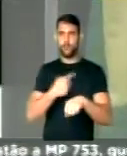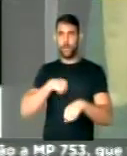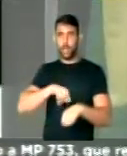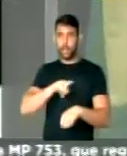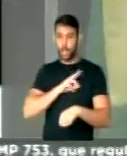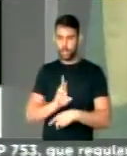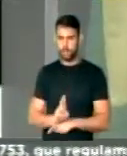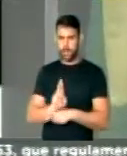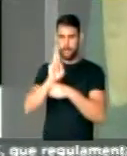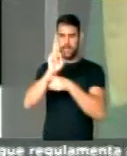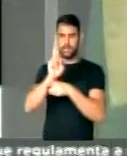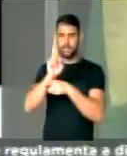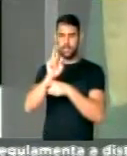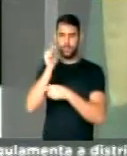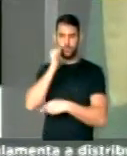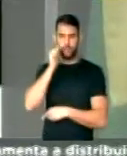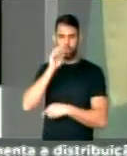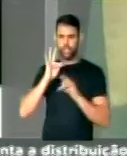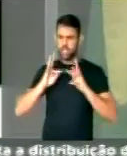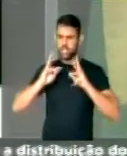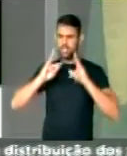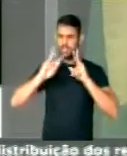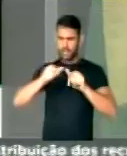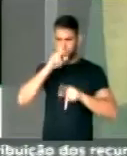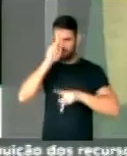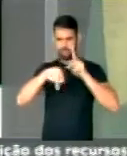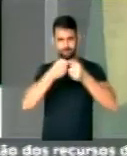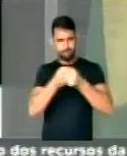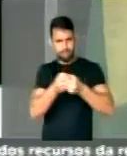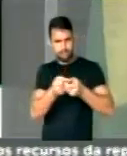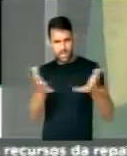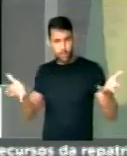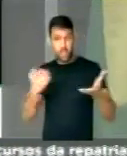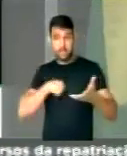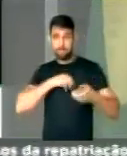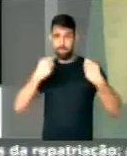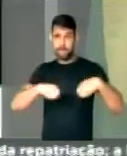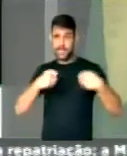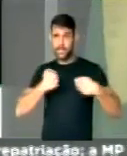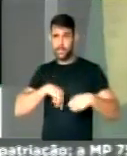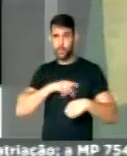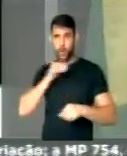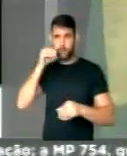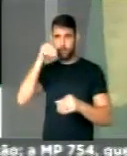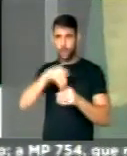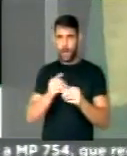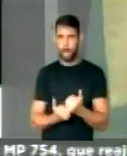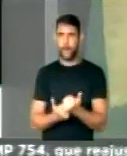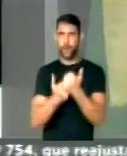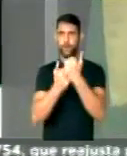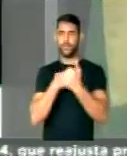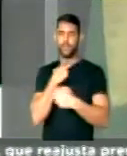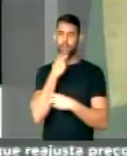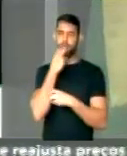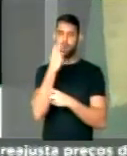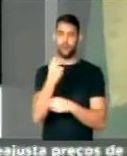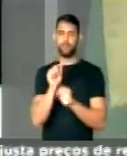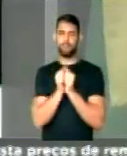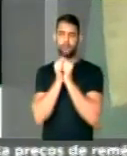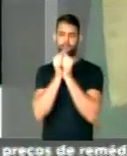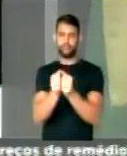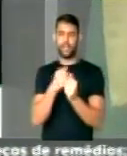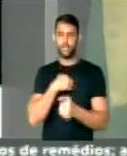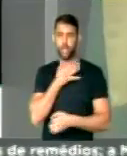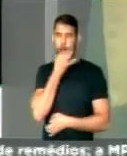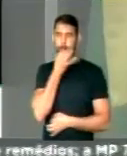como representantes de tanta gente que precisa do nosso voto e da nossa voz, nós temos que